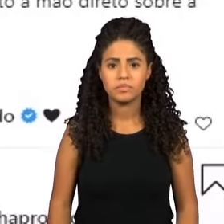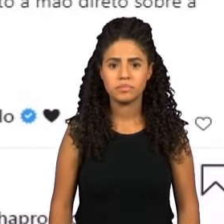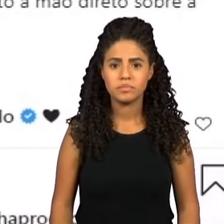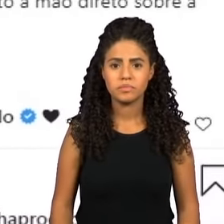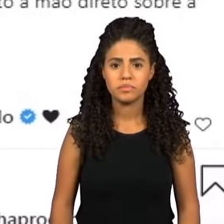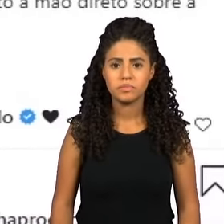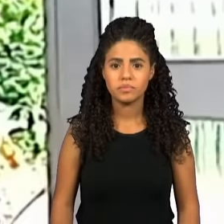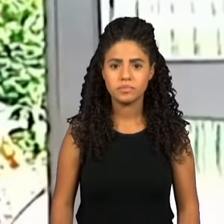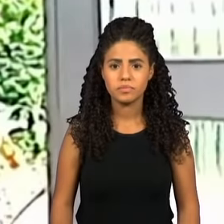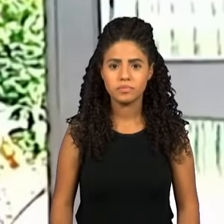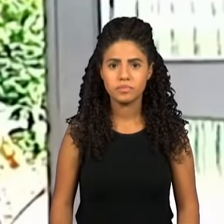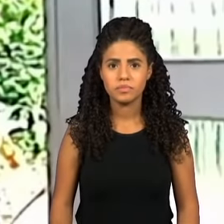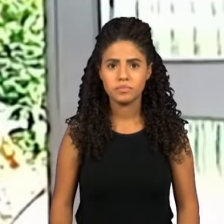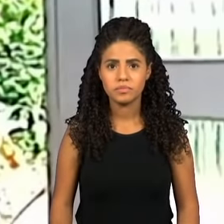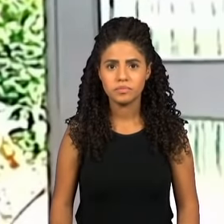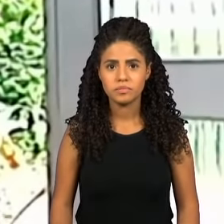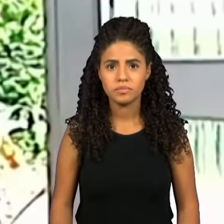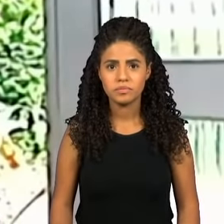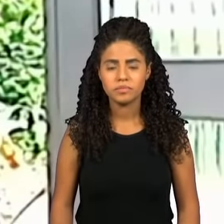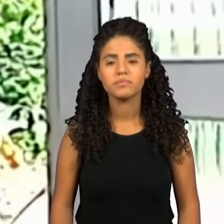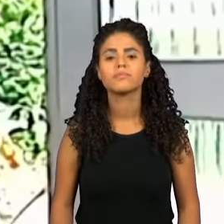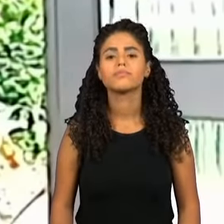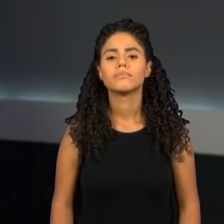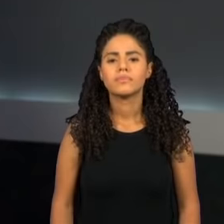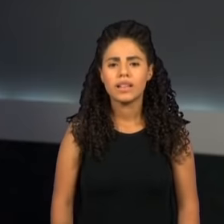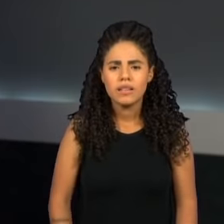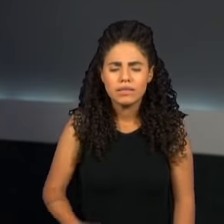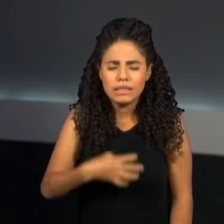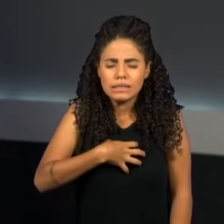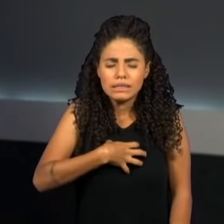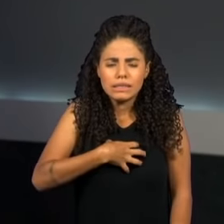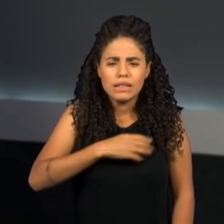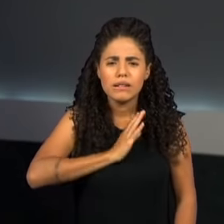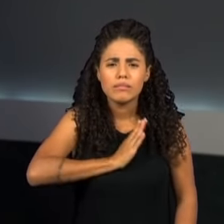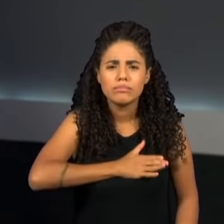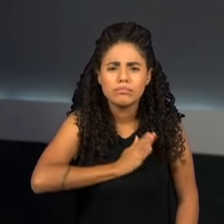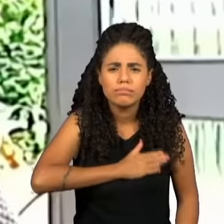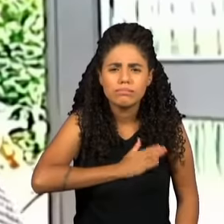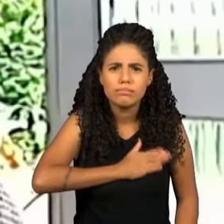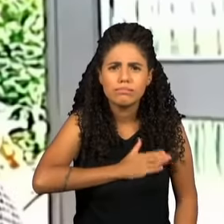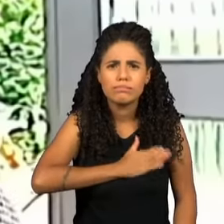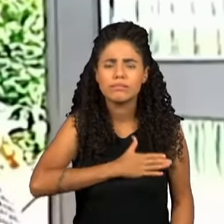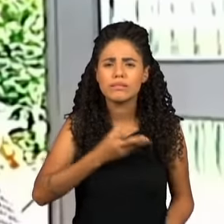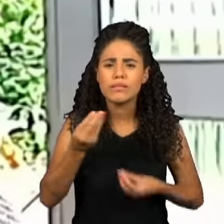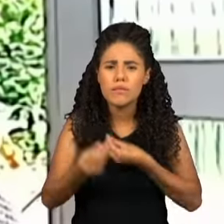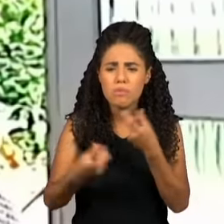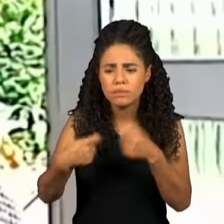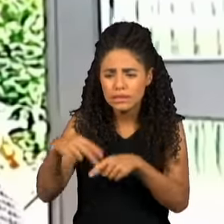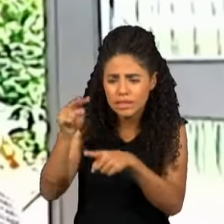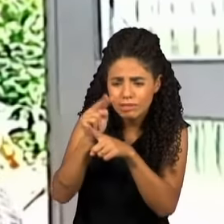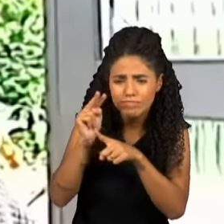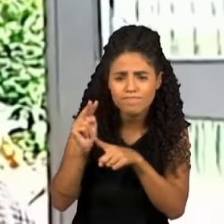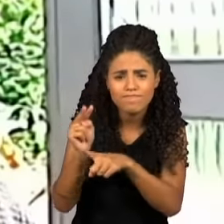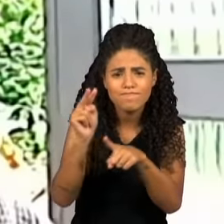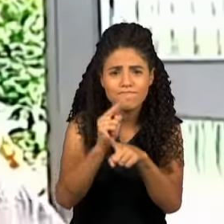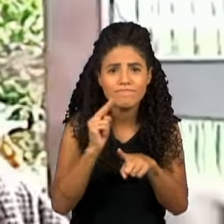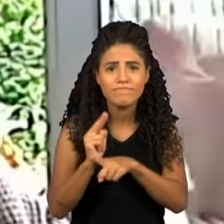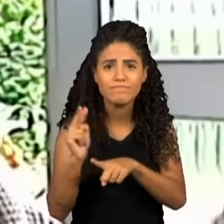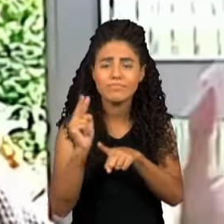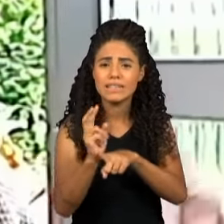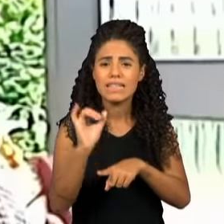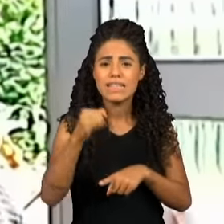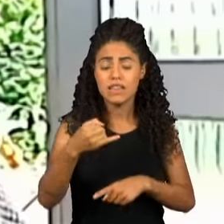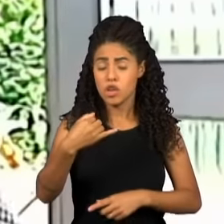É aquela que você borda já com a dorzinha no coração pensando... A população está diminuindo cada vez mais, né? Talvez